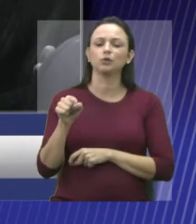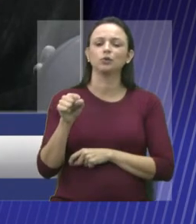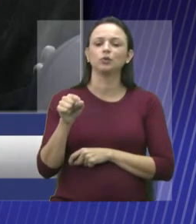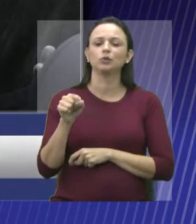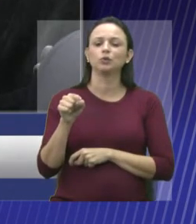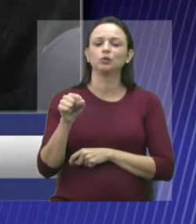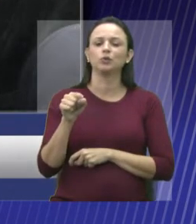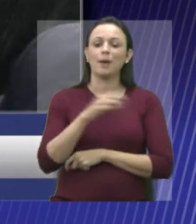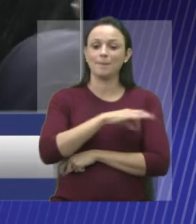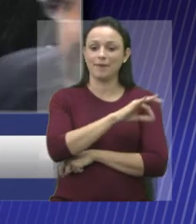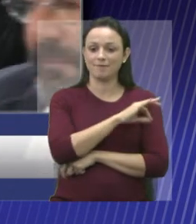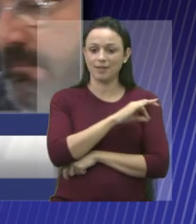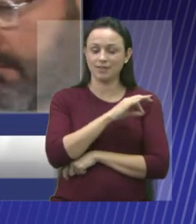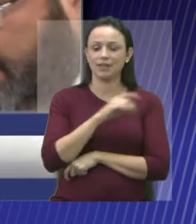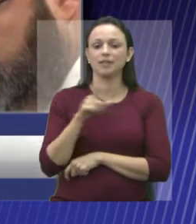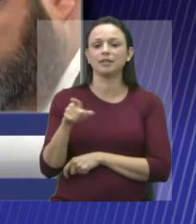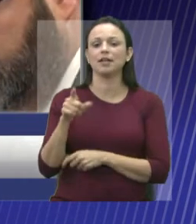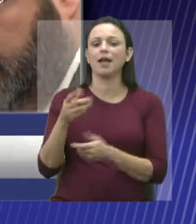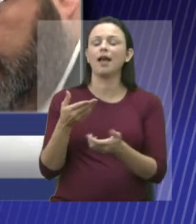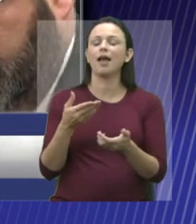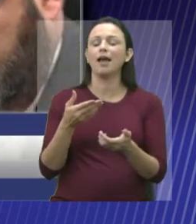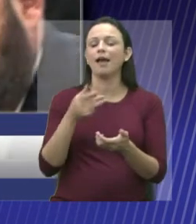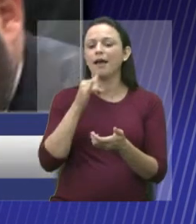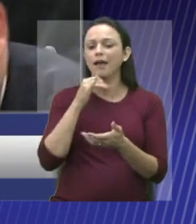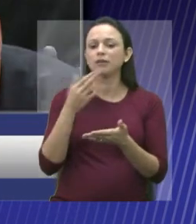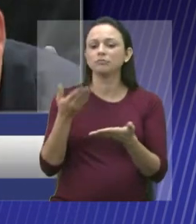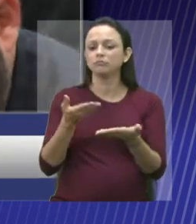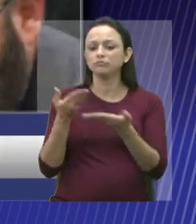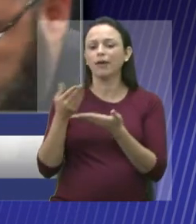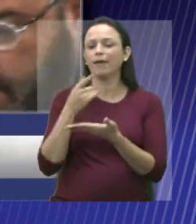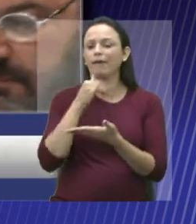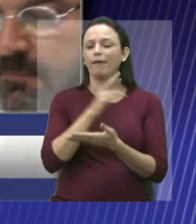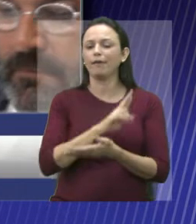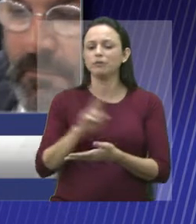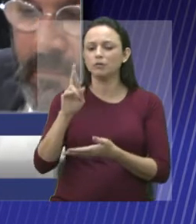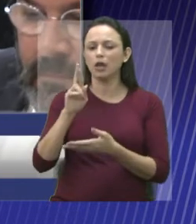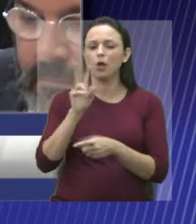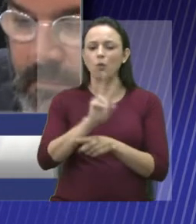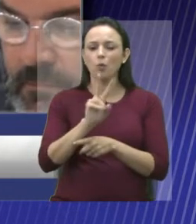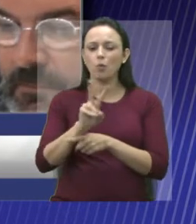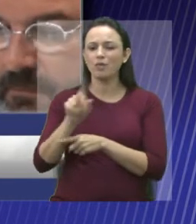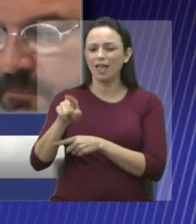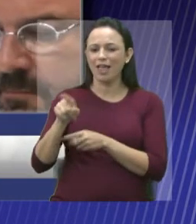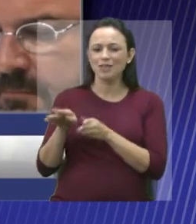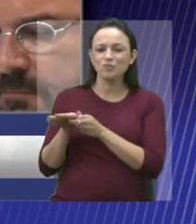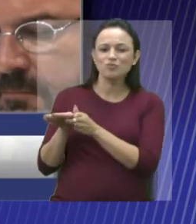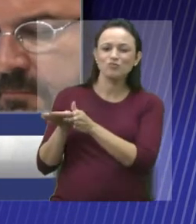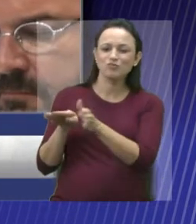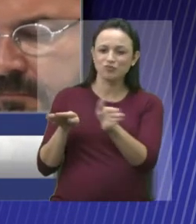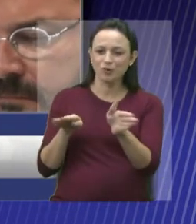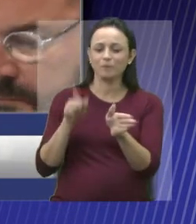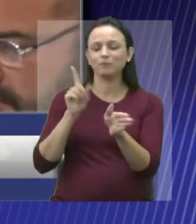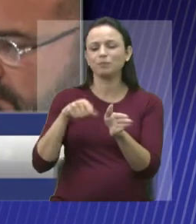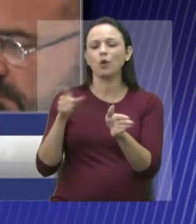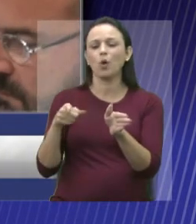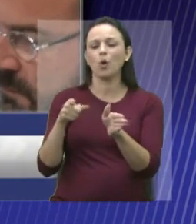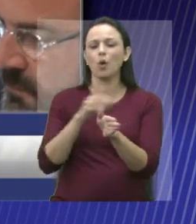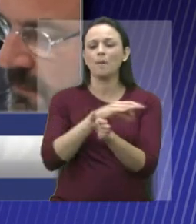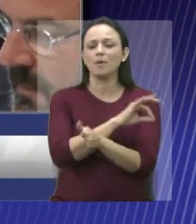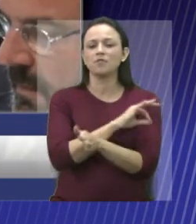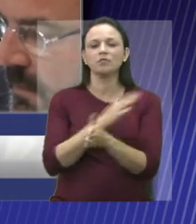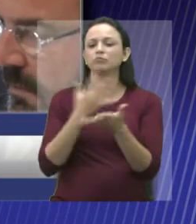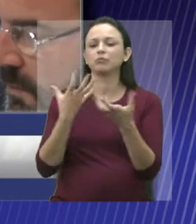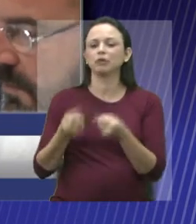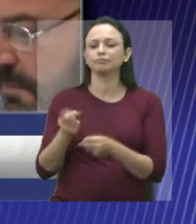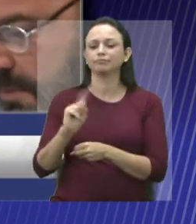recebesse os mesmos, para receber a responsabilidade de tomar conta dessas variantes, o prefeito, na verdade, nem